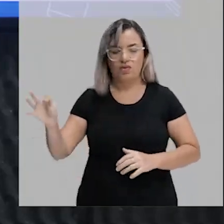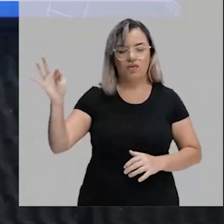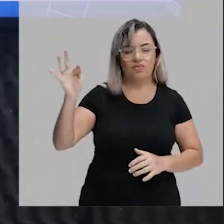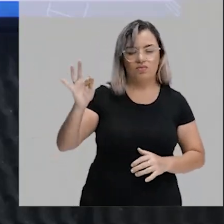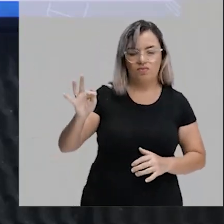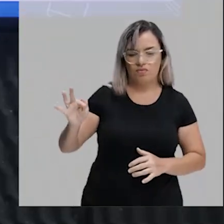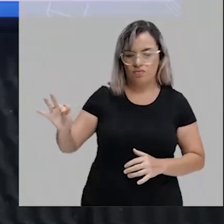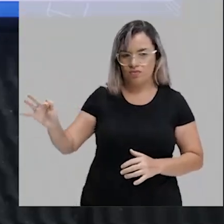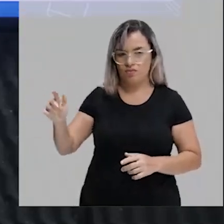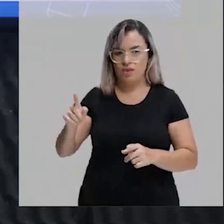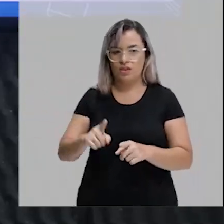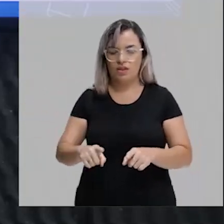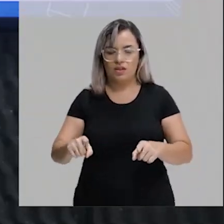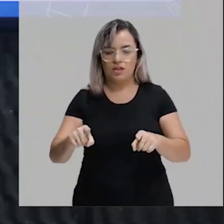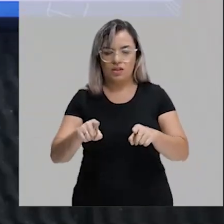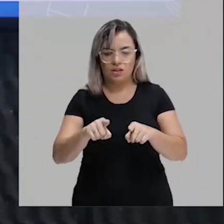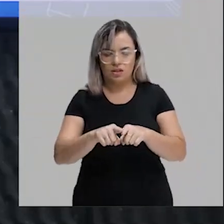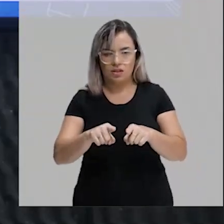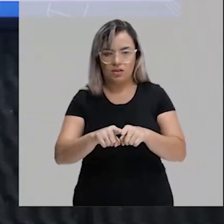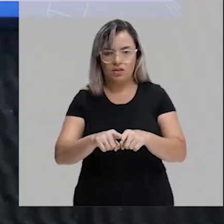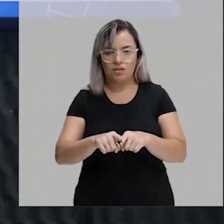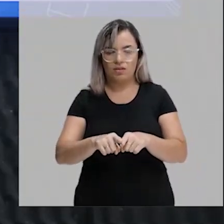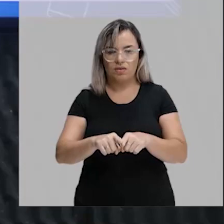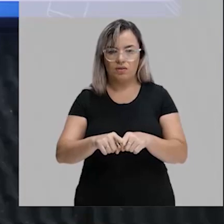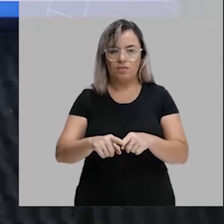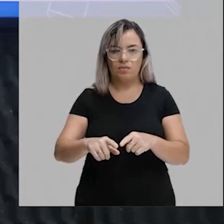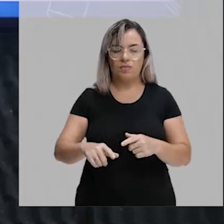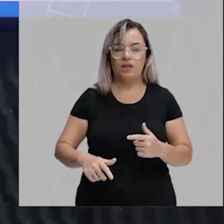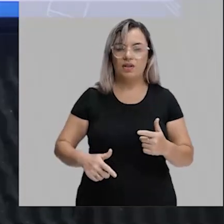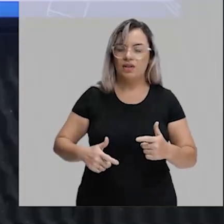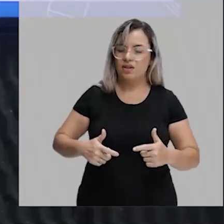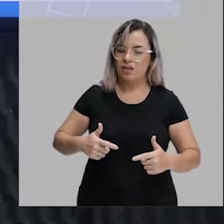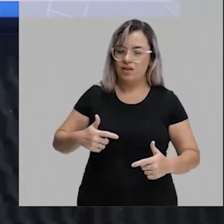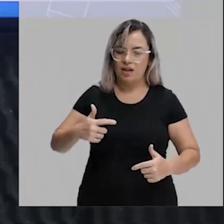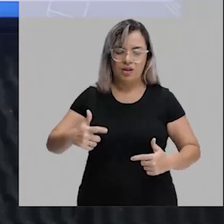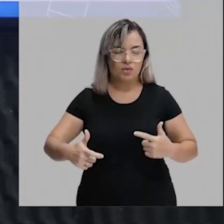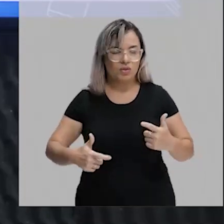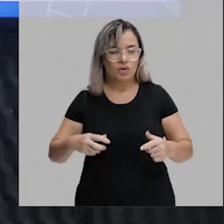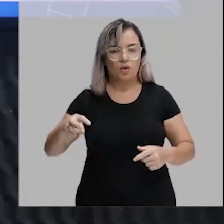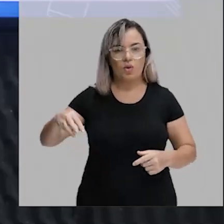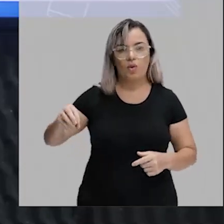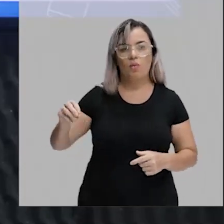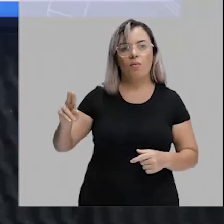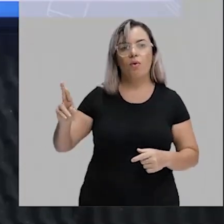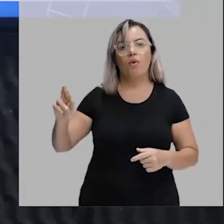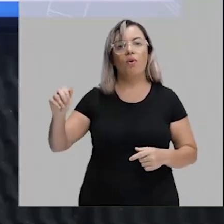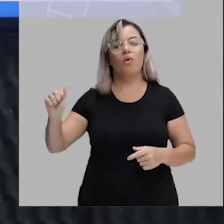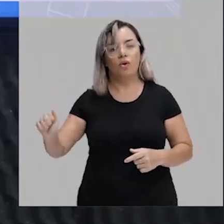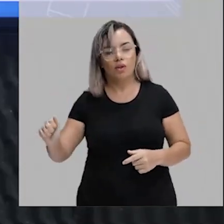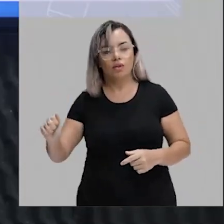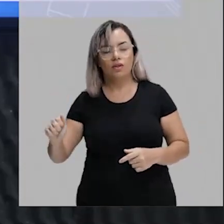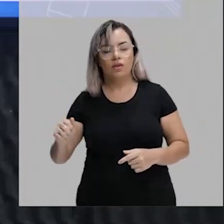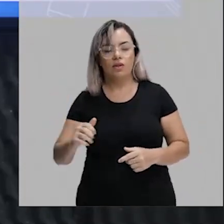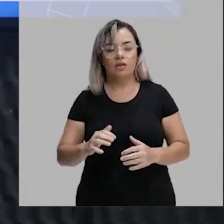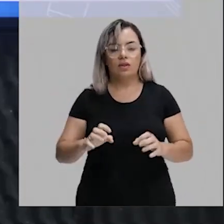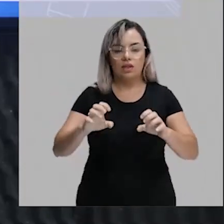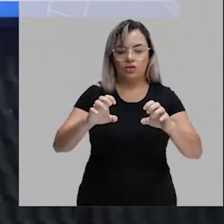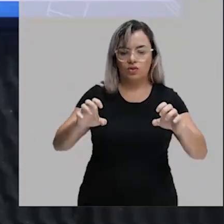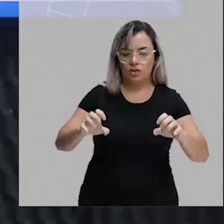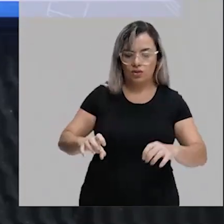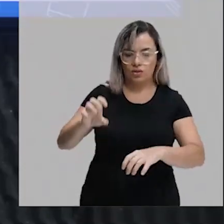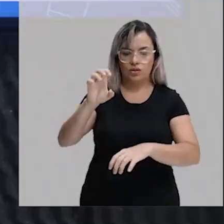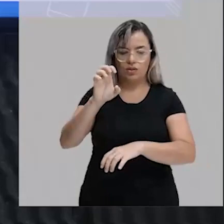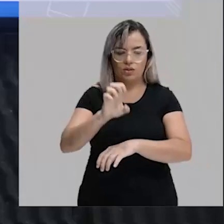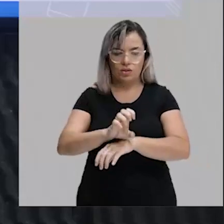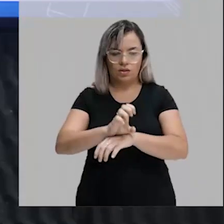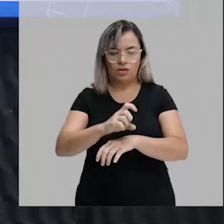entrando em conflito com os mouros, principalmente na formação dos seus estados. Repare que na formação do Estado espanhol, o